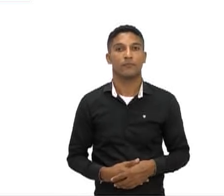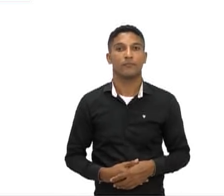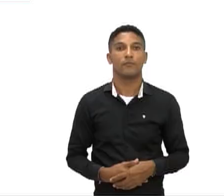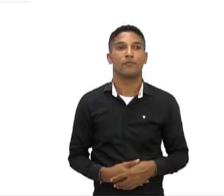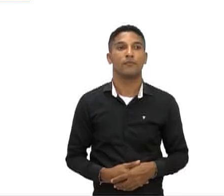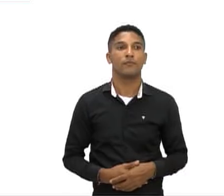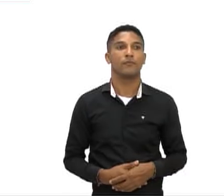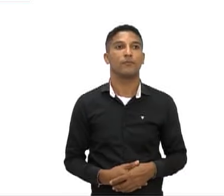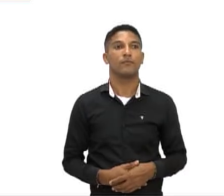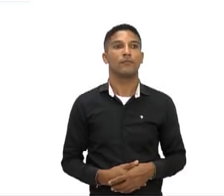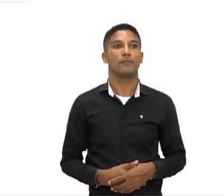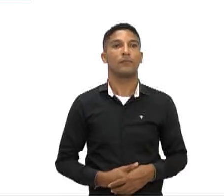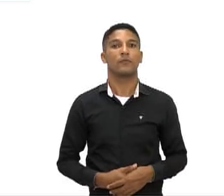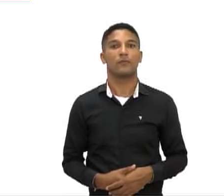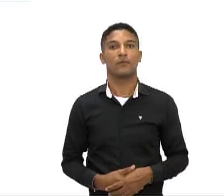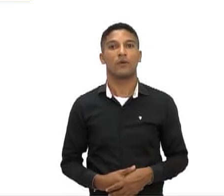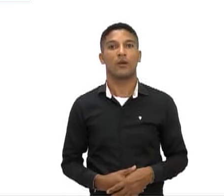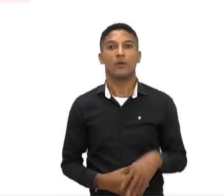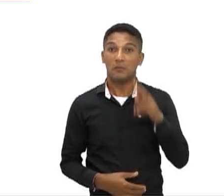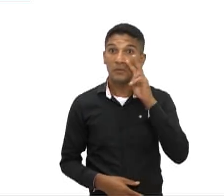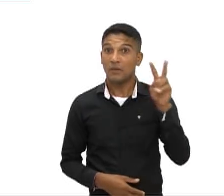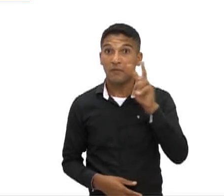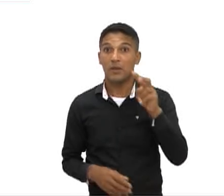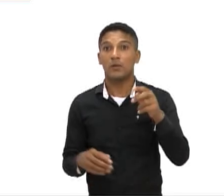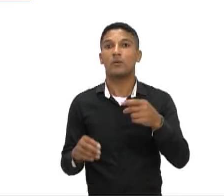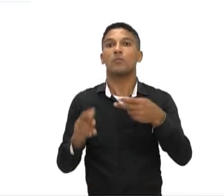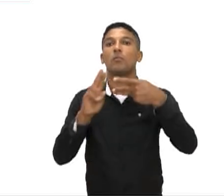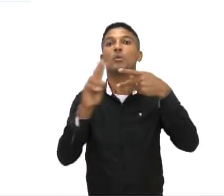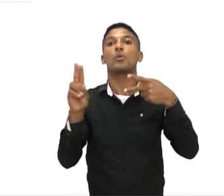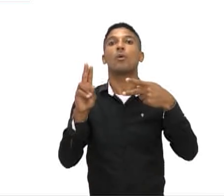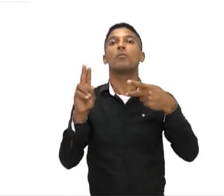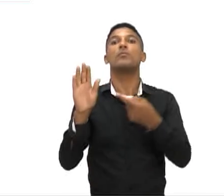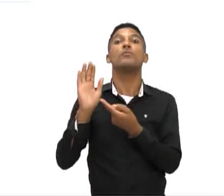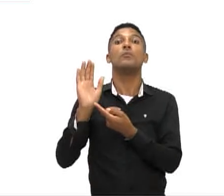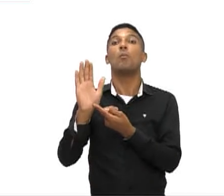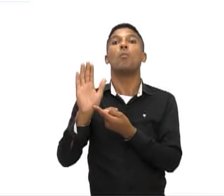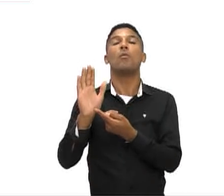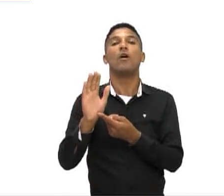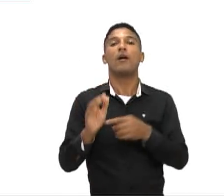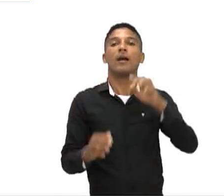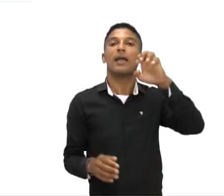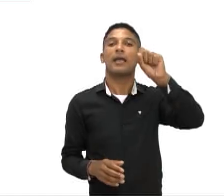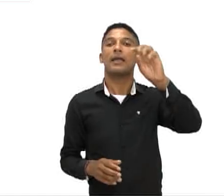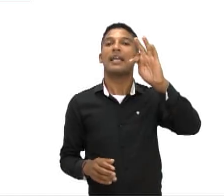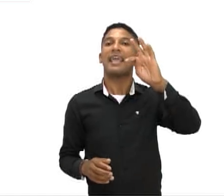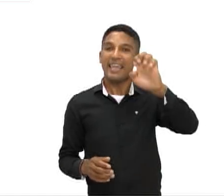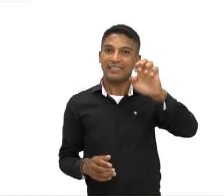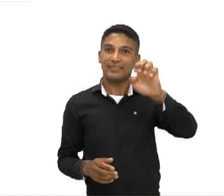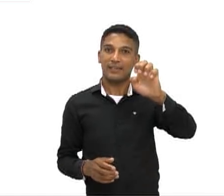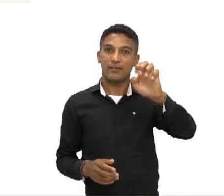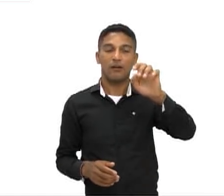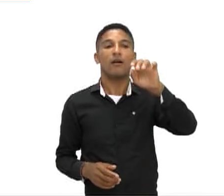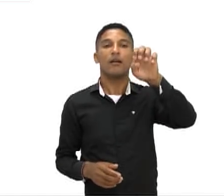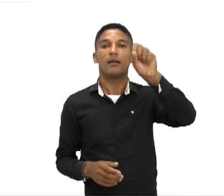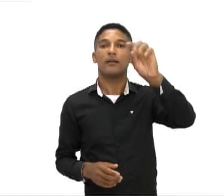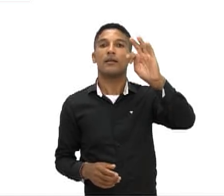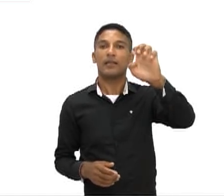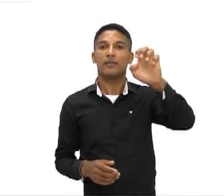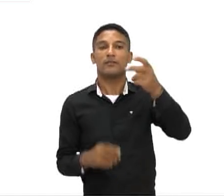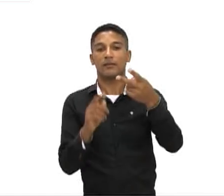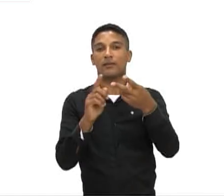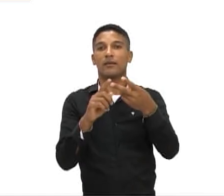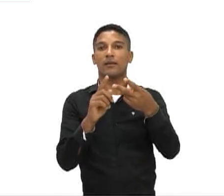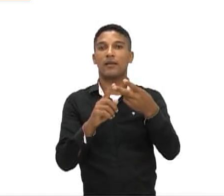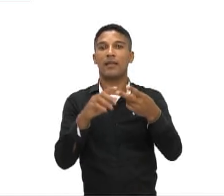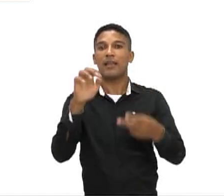Este ganhou o gato, esse um burrinho e aquele um sítio. né? Então agora, utilizando os pronomes demonstrativos, a gente volta para a